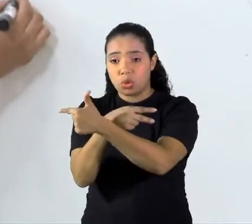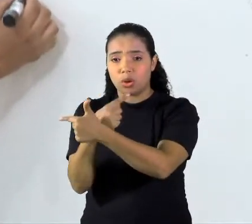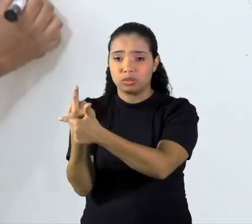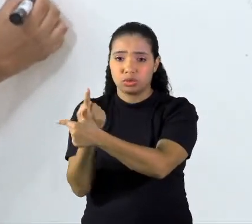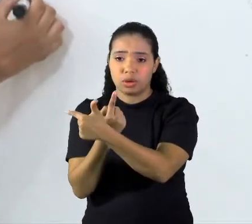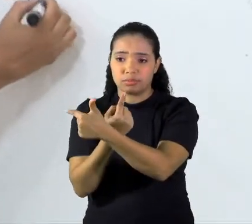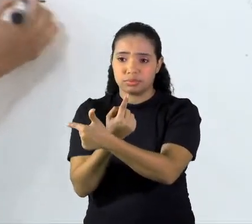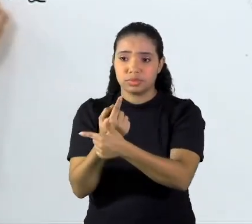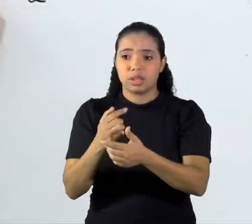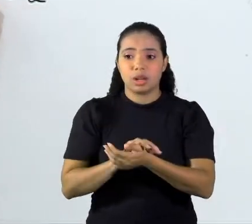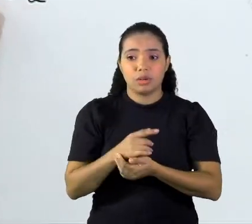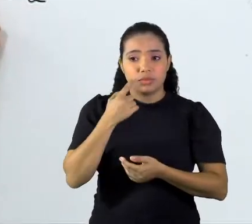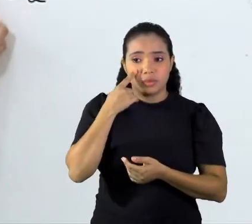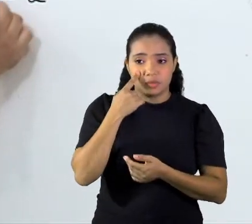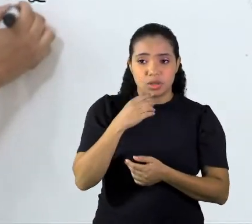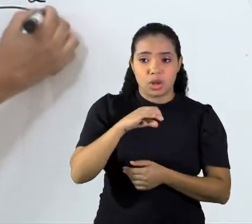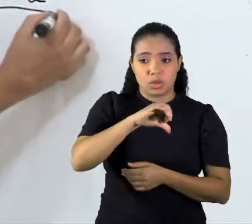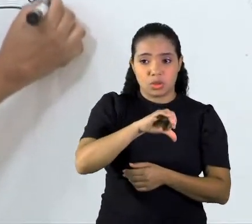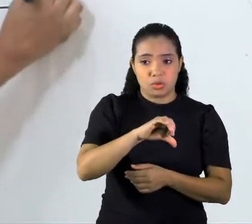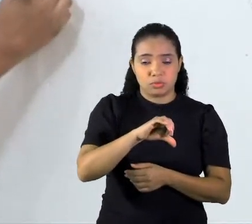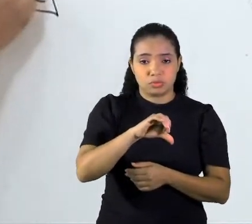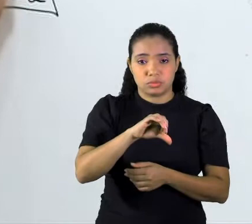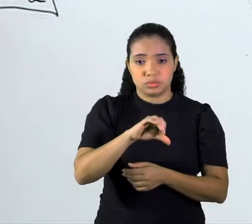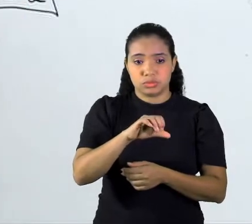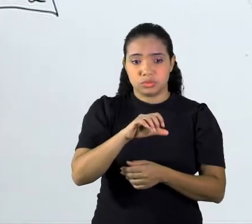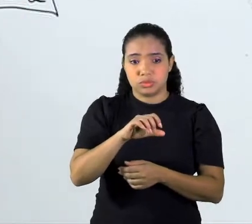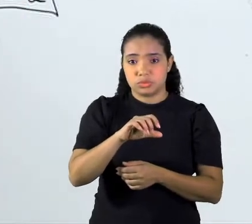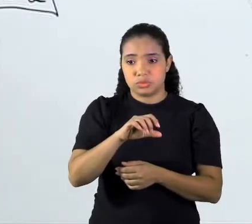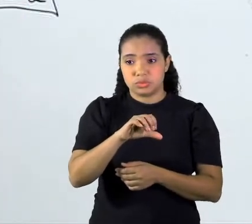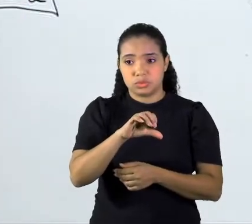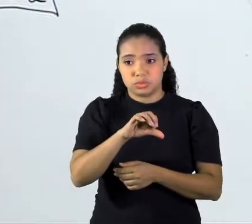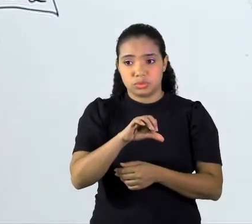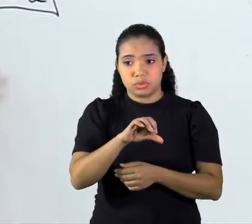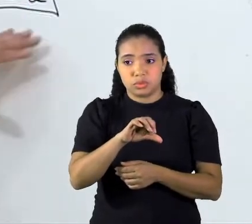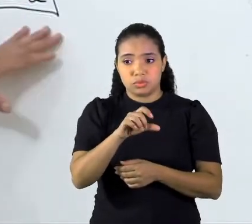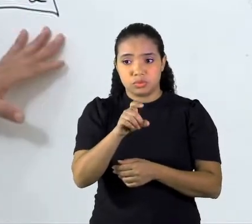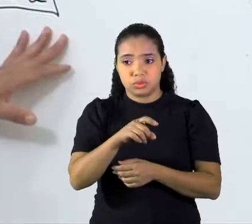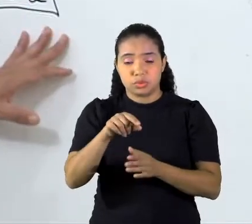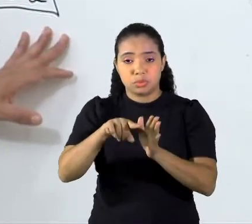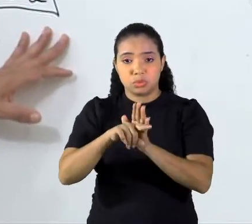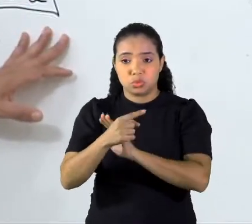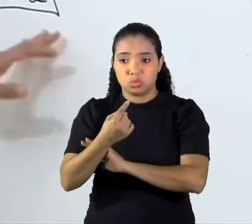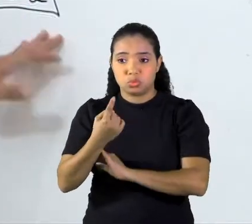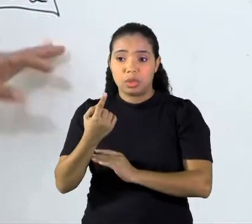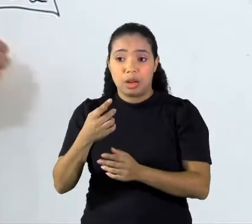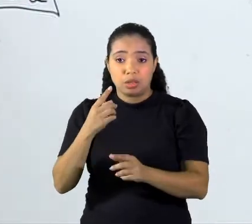parece bastante razoável que eu tenha ficado somente com 1. Então aqui eu acabo de encontrar o